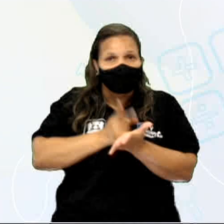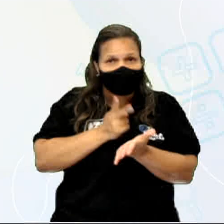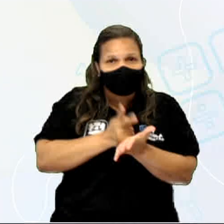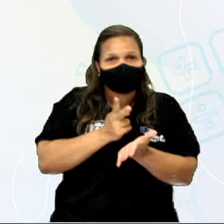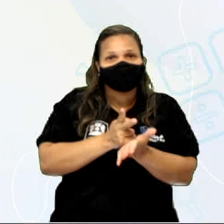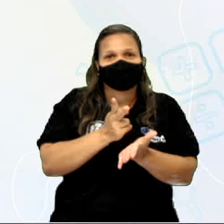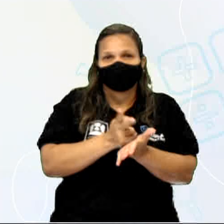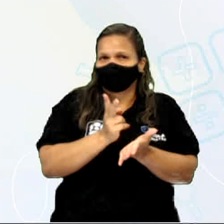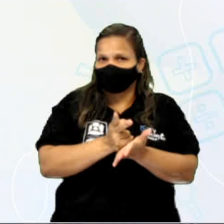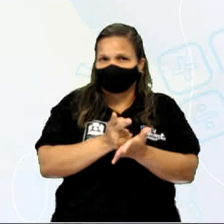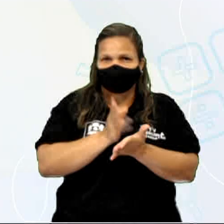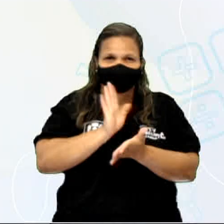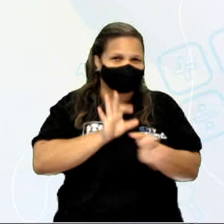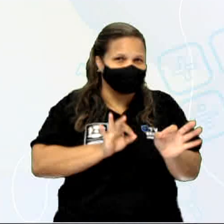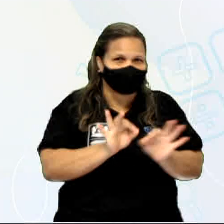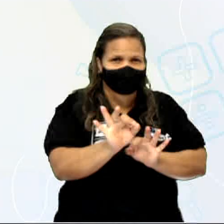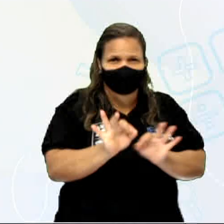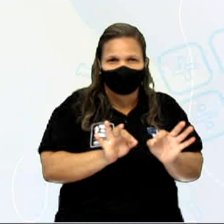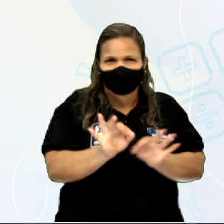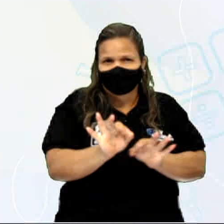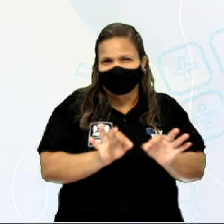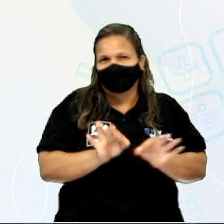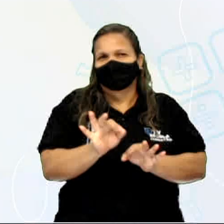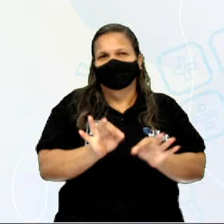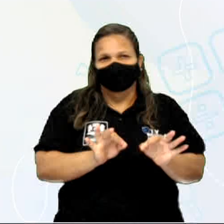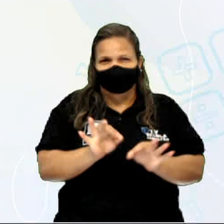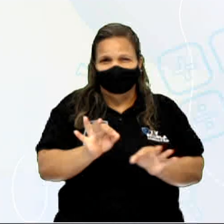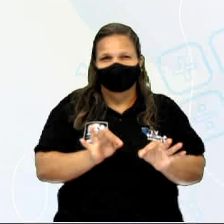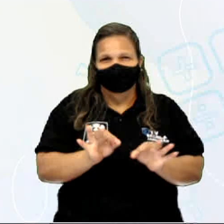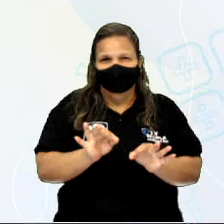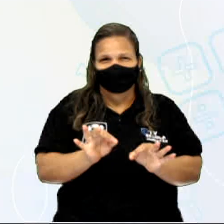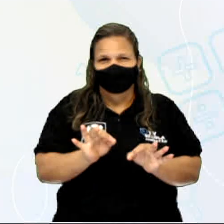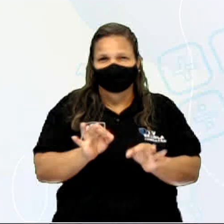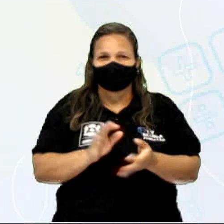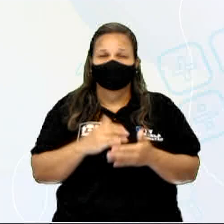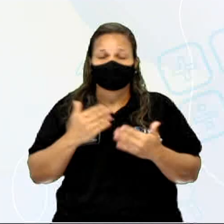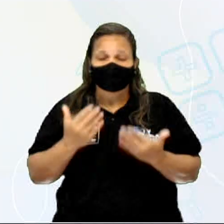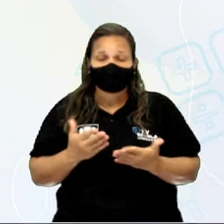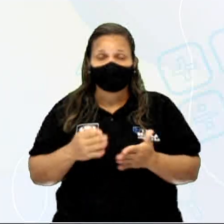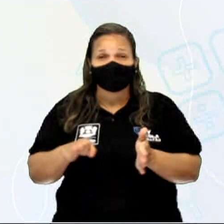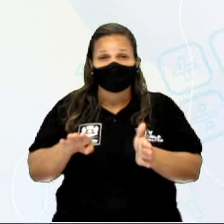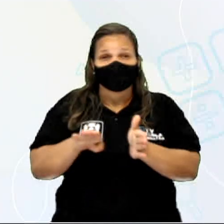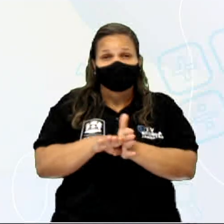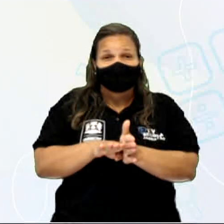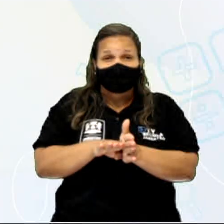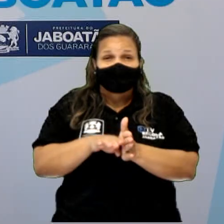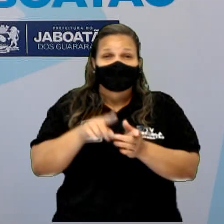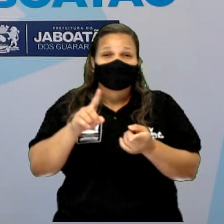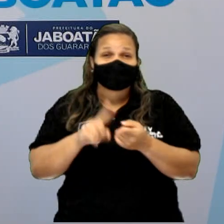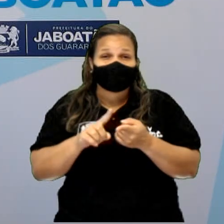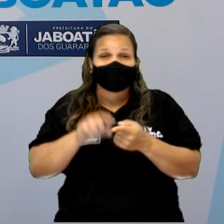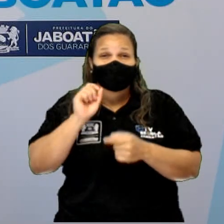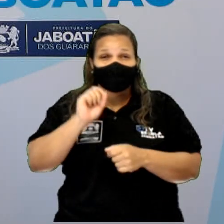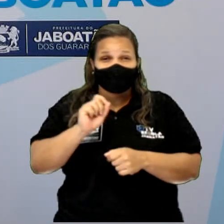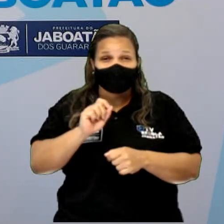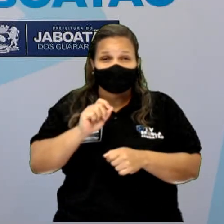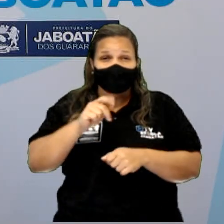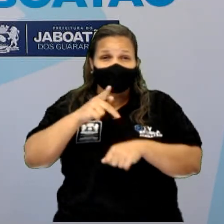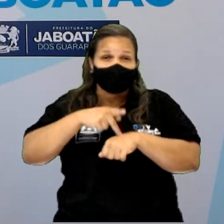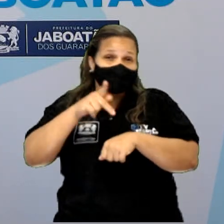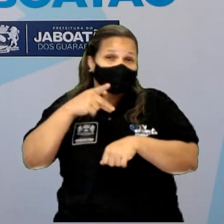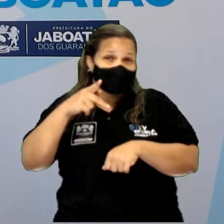domínio que era antes do Império Inca, foi uma forma também de chegar prata, como a prata das minas de Potosí,